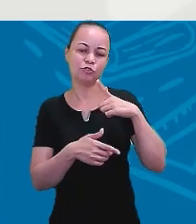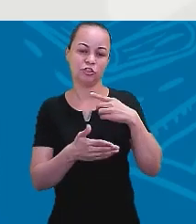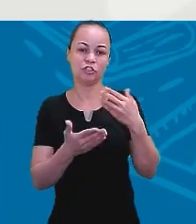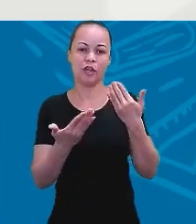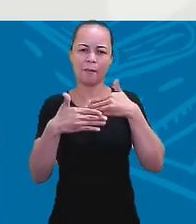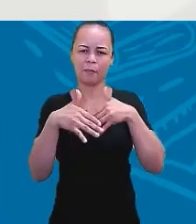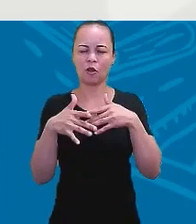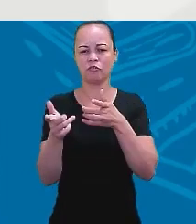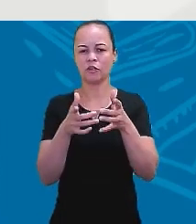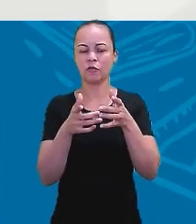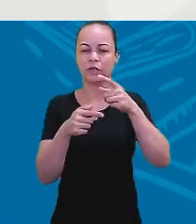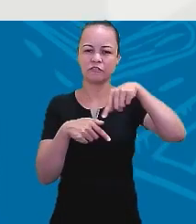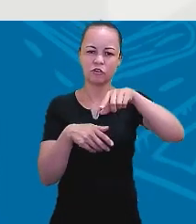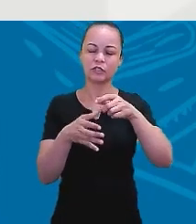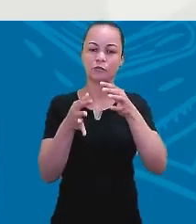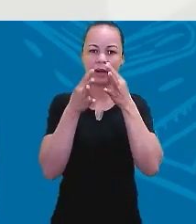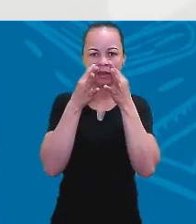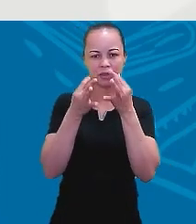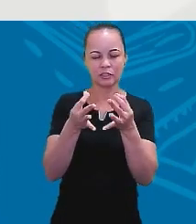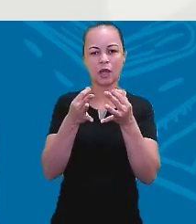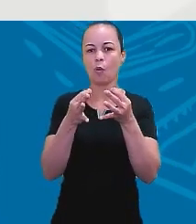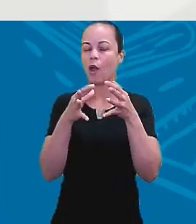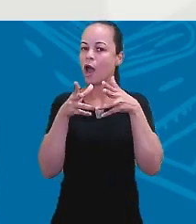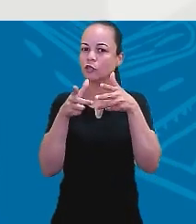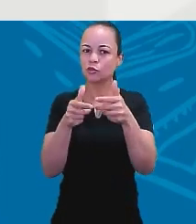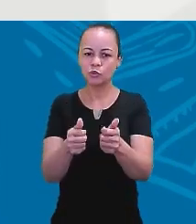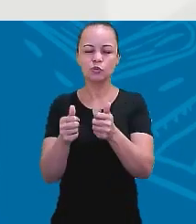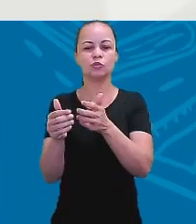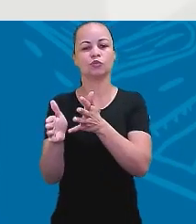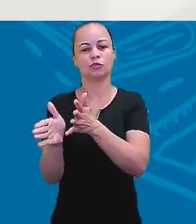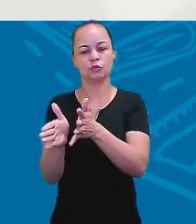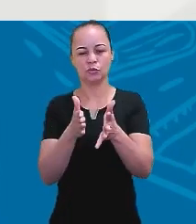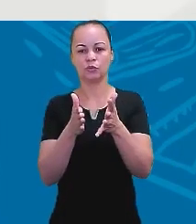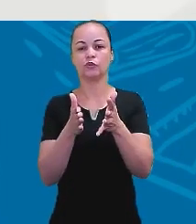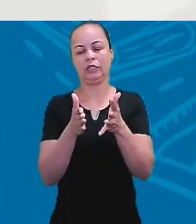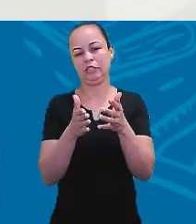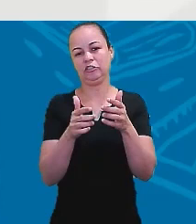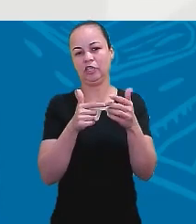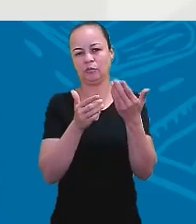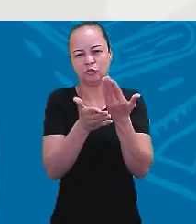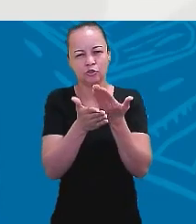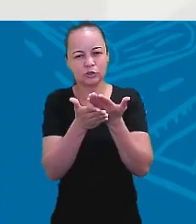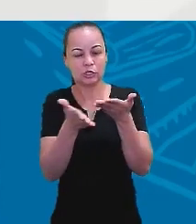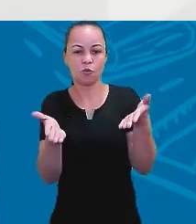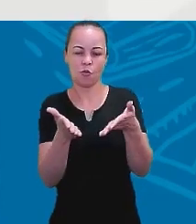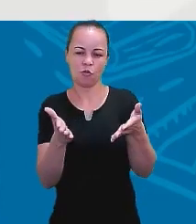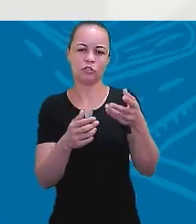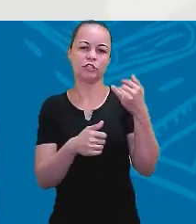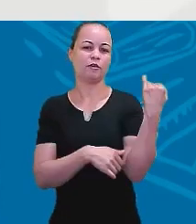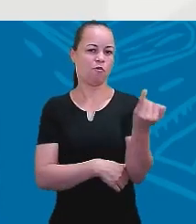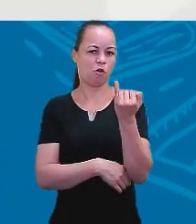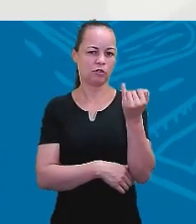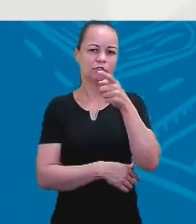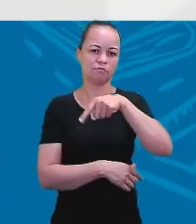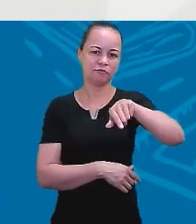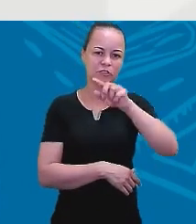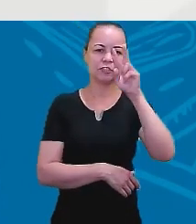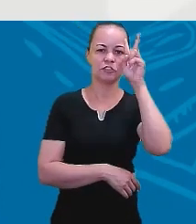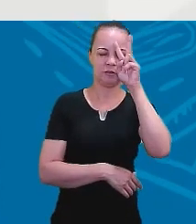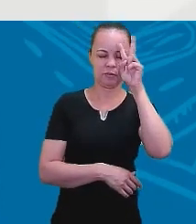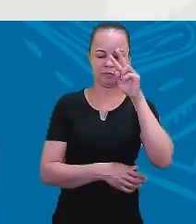prestem atenção a tudo que a gente está trabalhando hoje, que é importante para vocês relembrarem. Então, vem